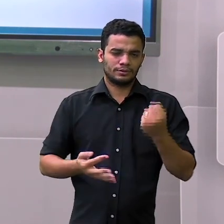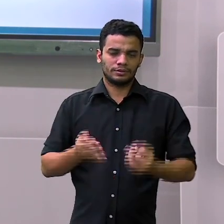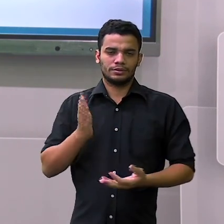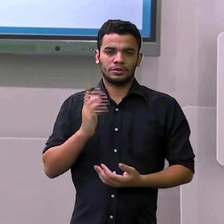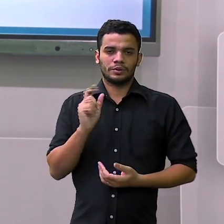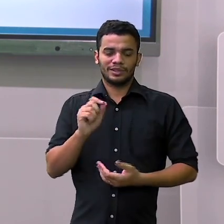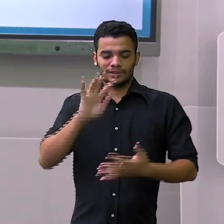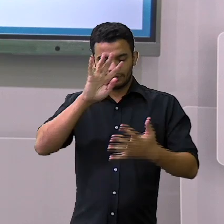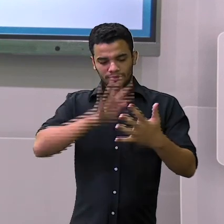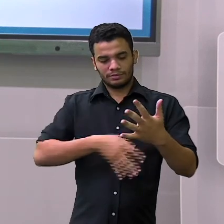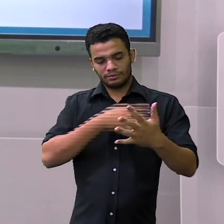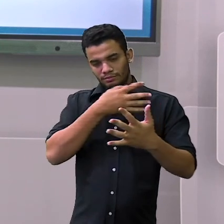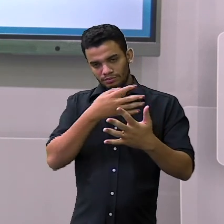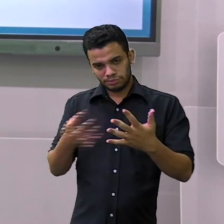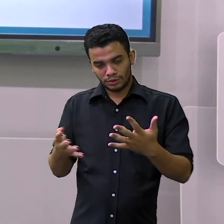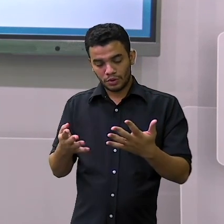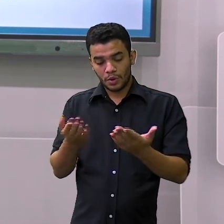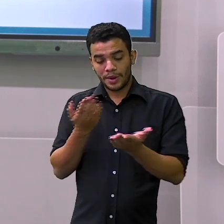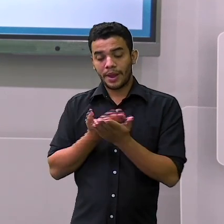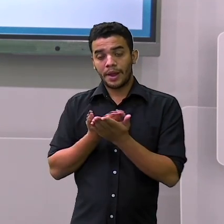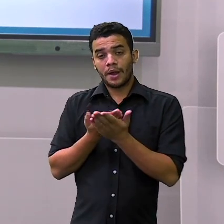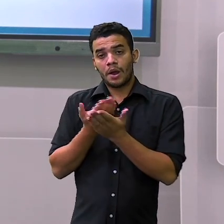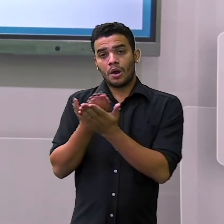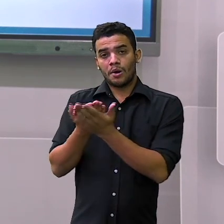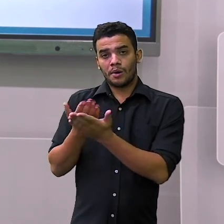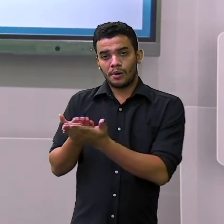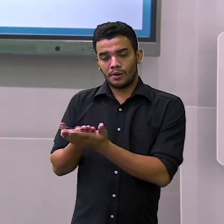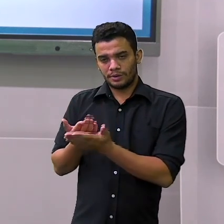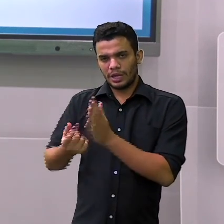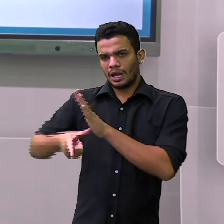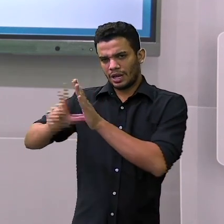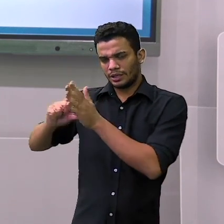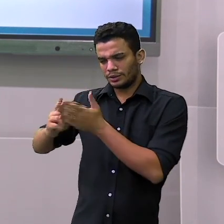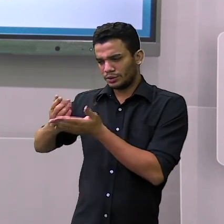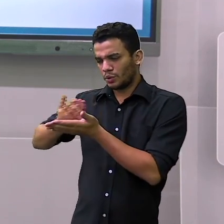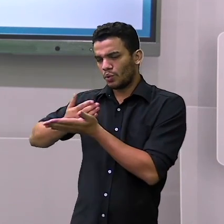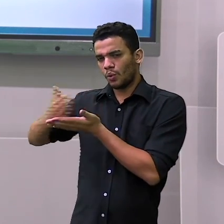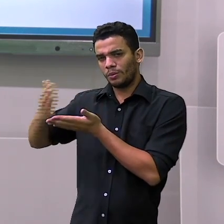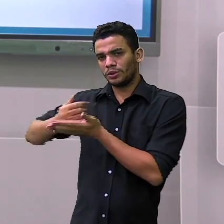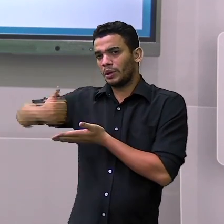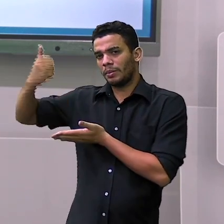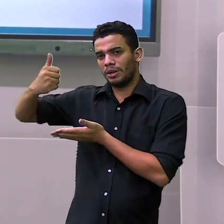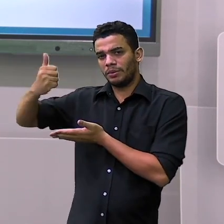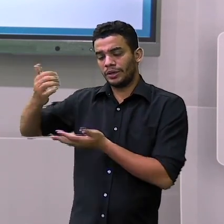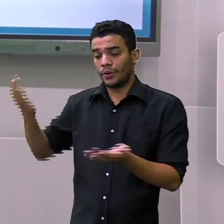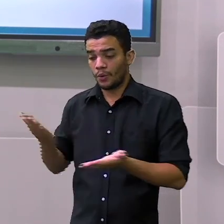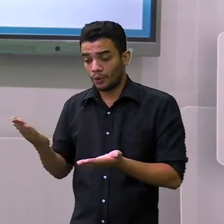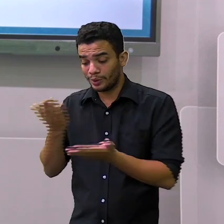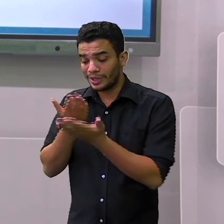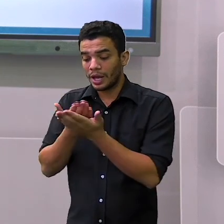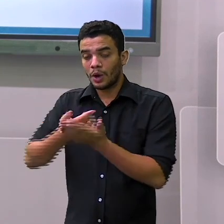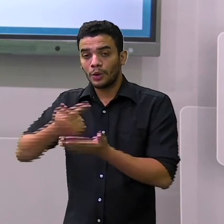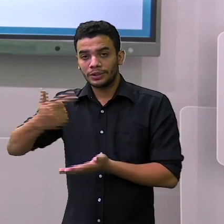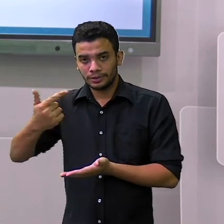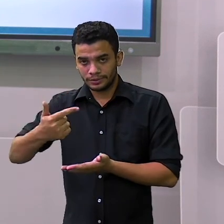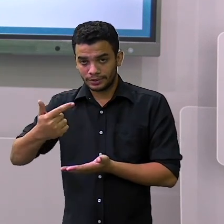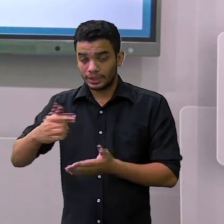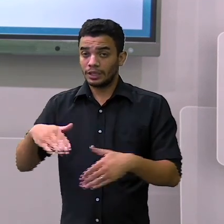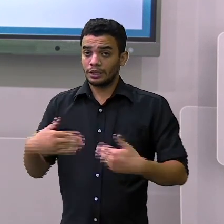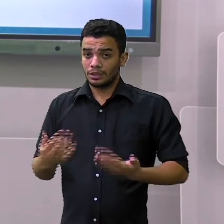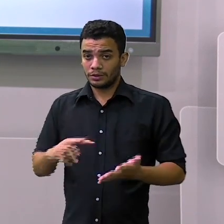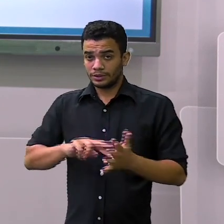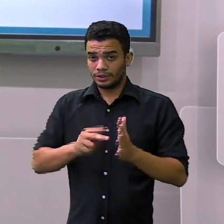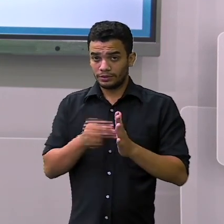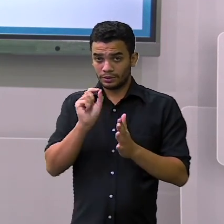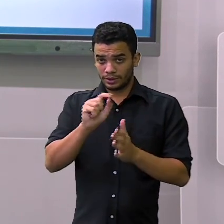tabelas, que foi a continuação de uma aula que nós já tivemos, parte 1. Por isso, eu aconselho que você assista essa